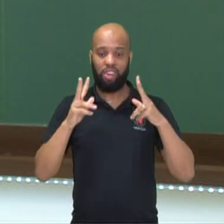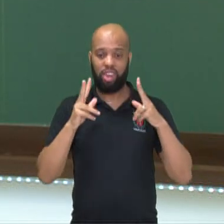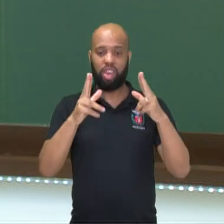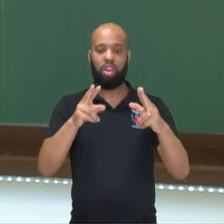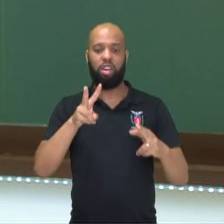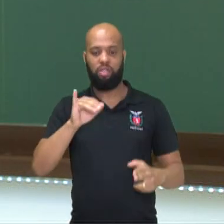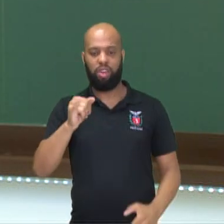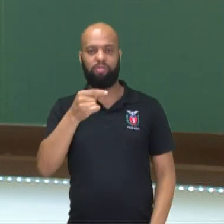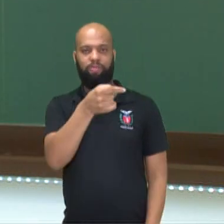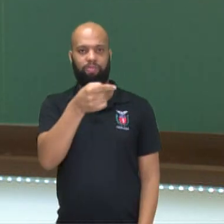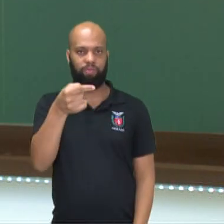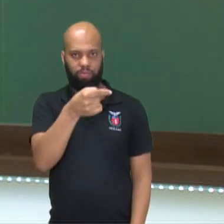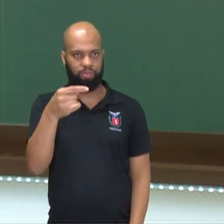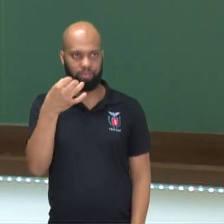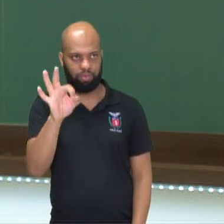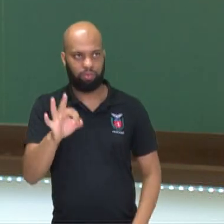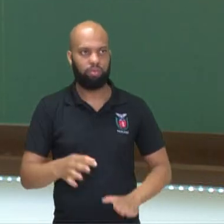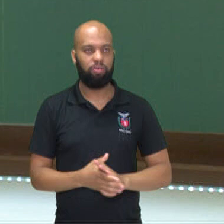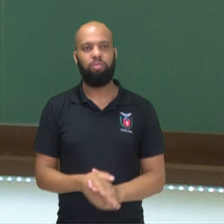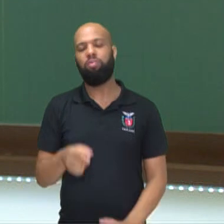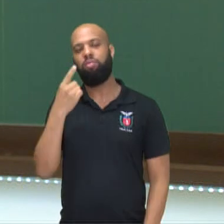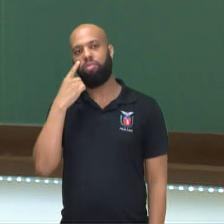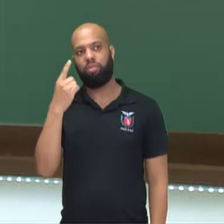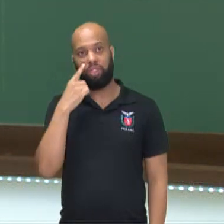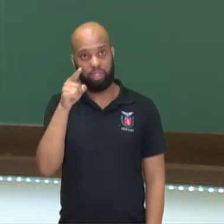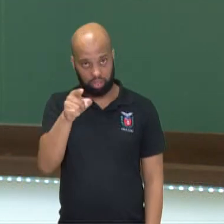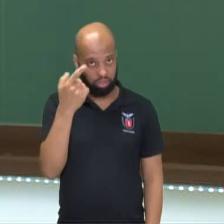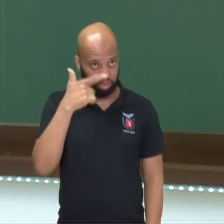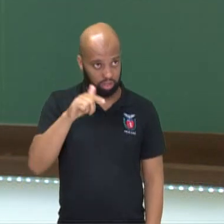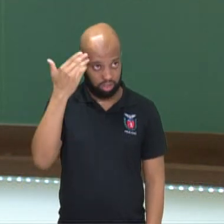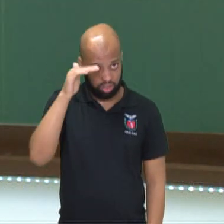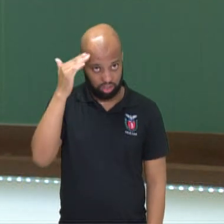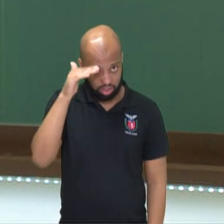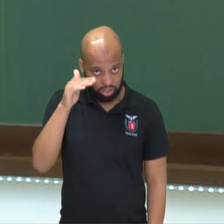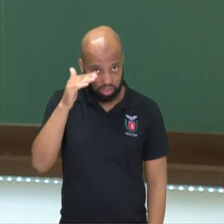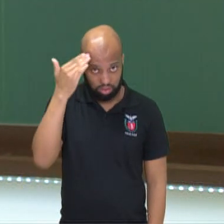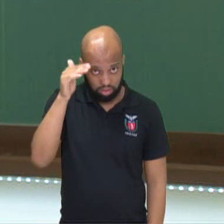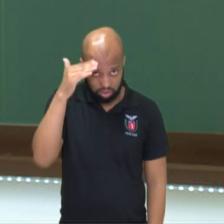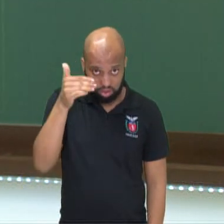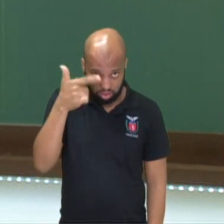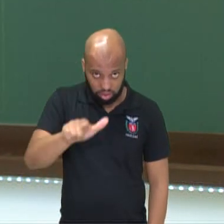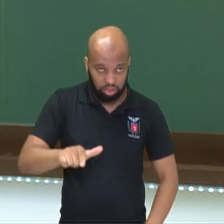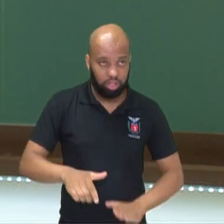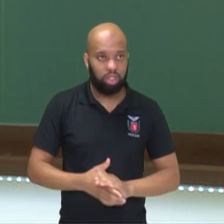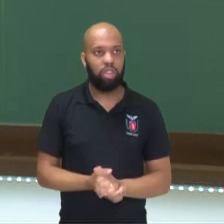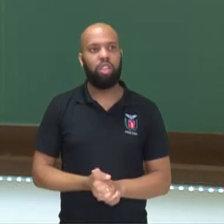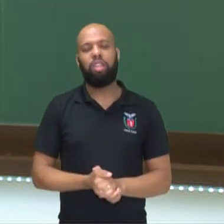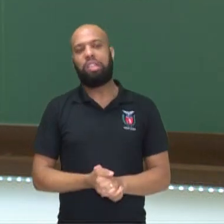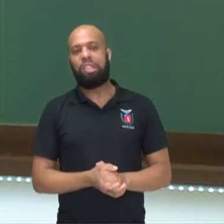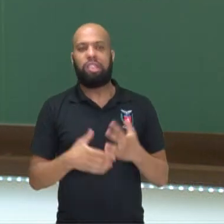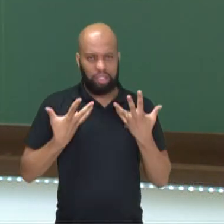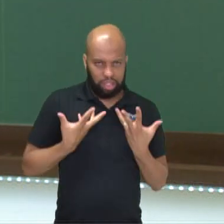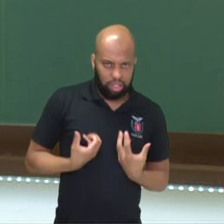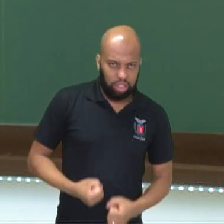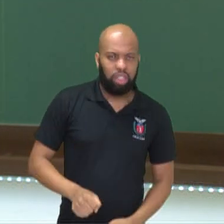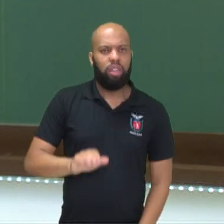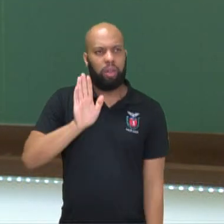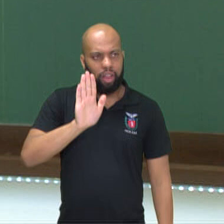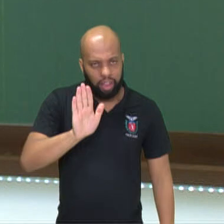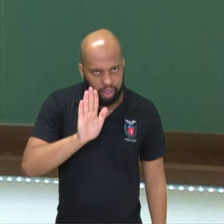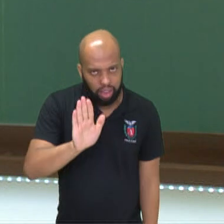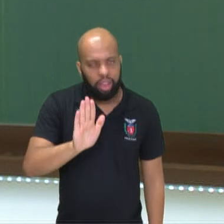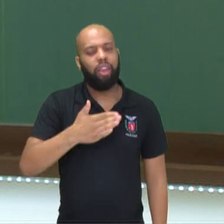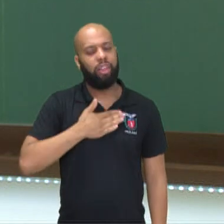ali. Beleza? Estão seguindo, né? Estão seguindo aí. Tá cansado? Espere um